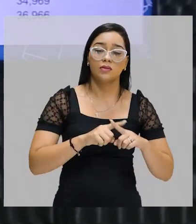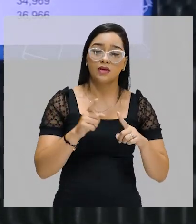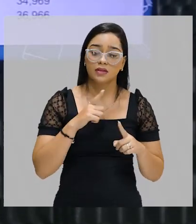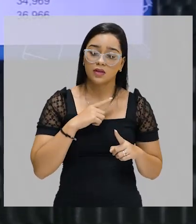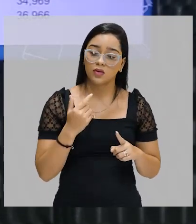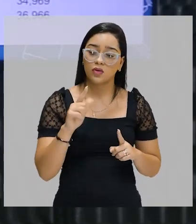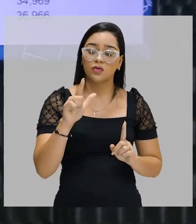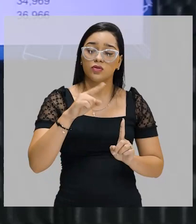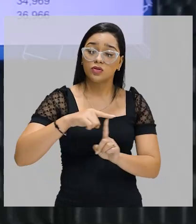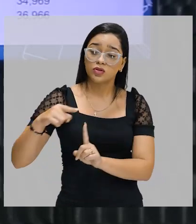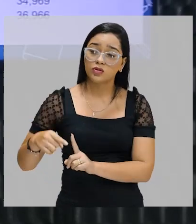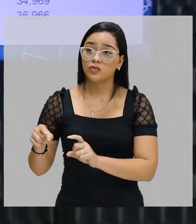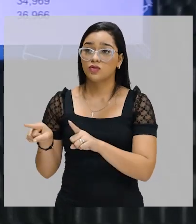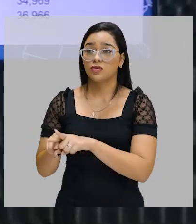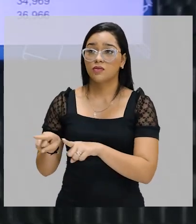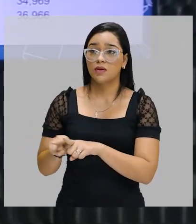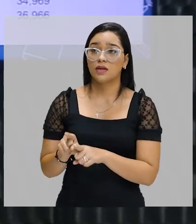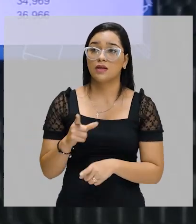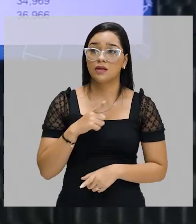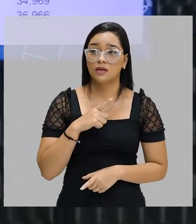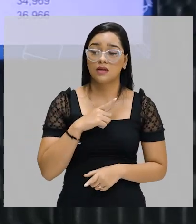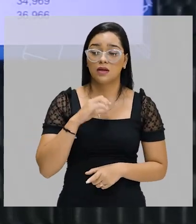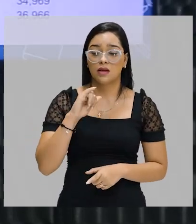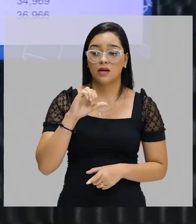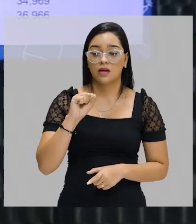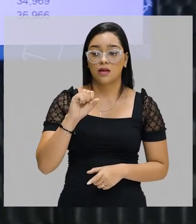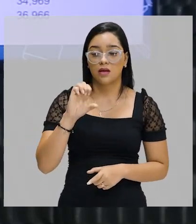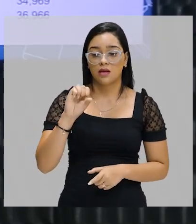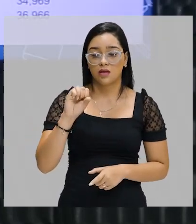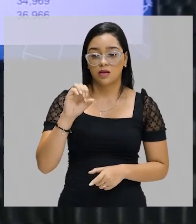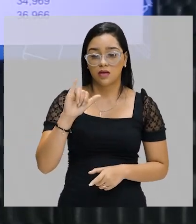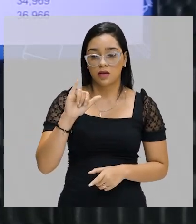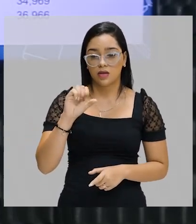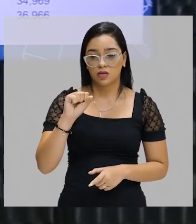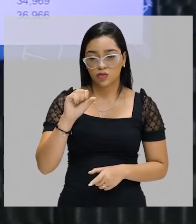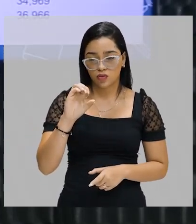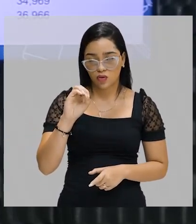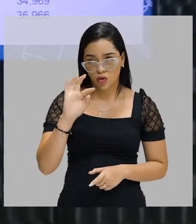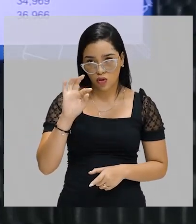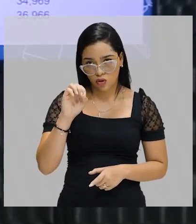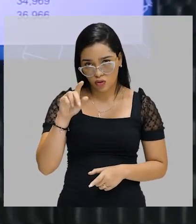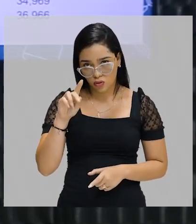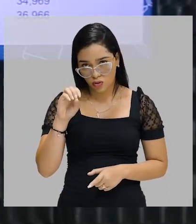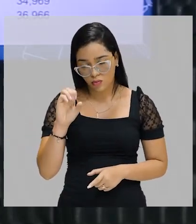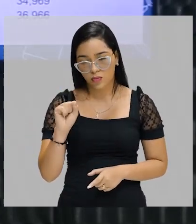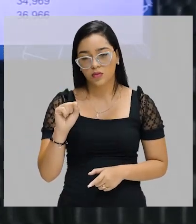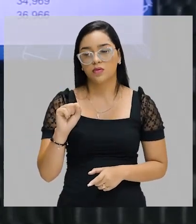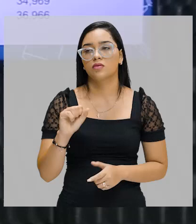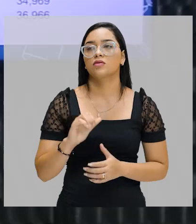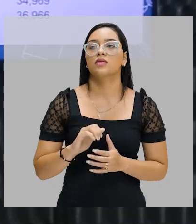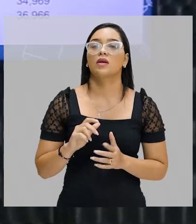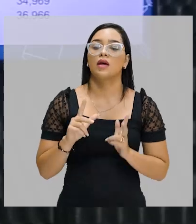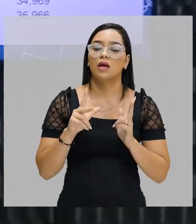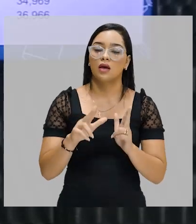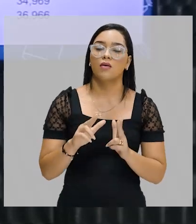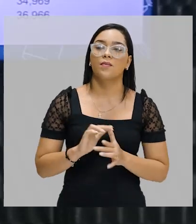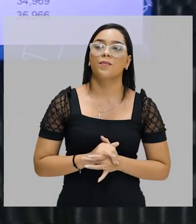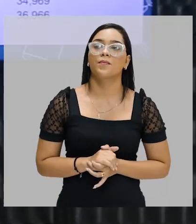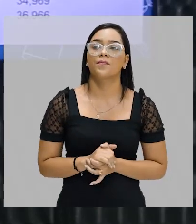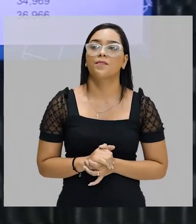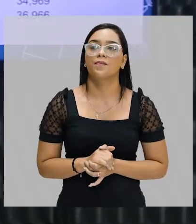outros tipos de carbono também. Então nós tratamos isso como isótopos. A palavra iso, não é, significa igual. Então,